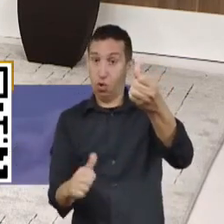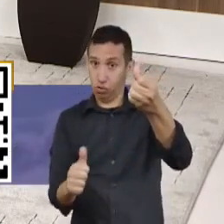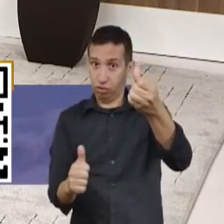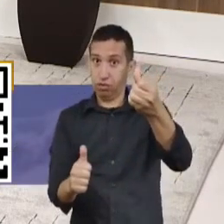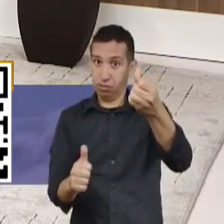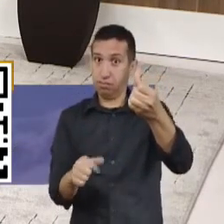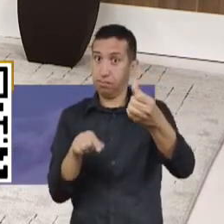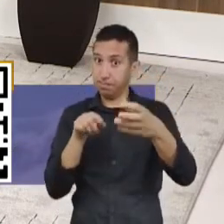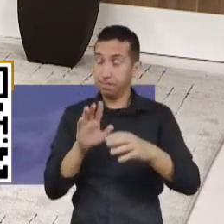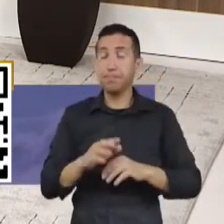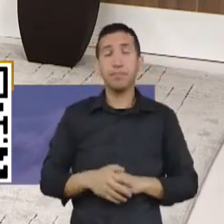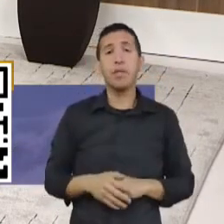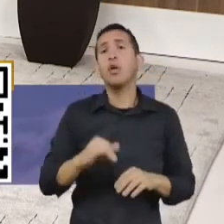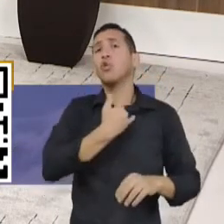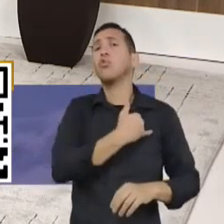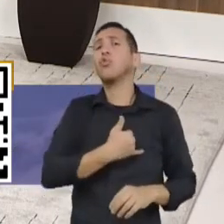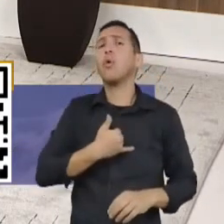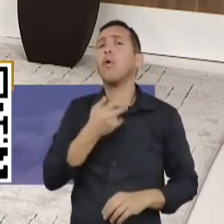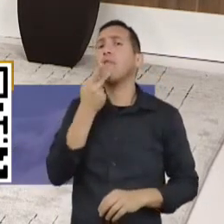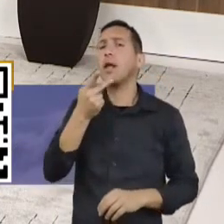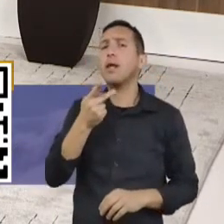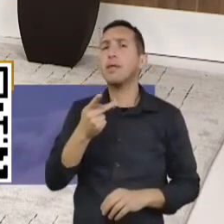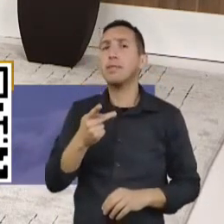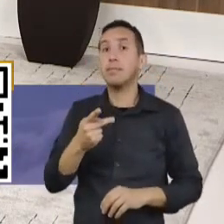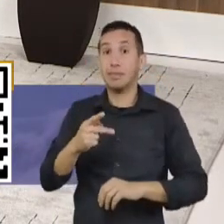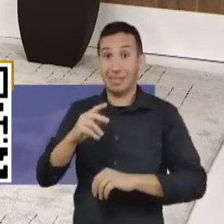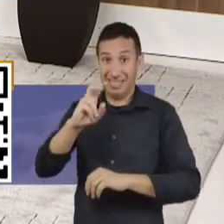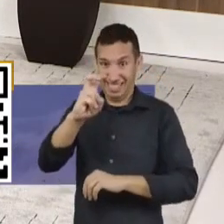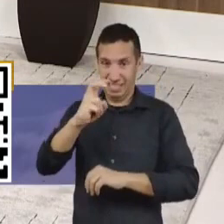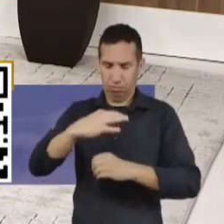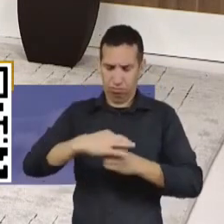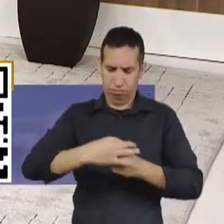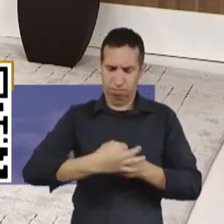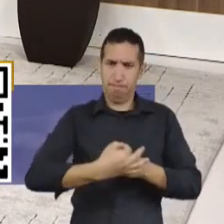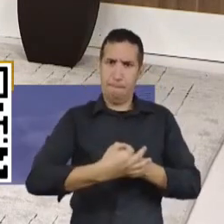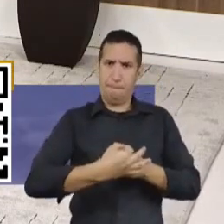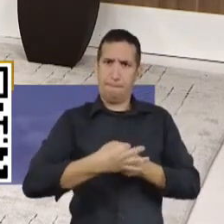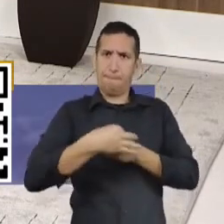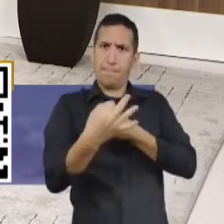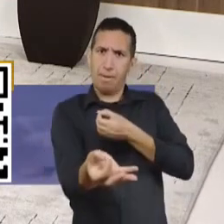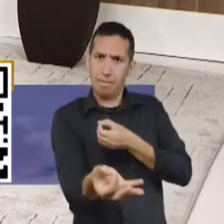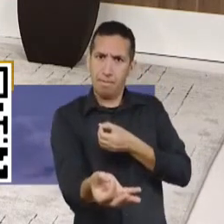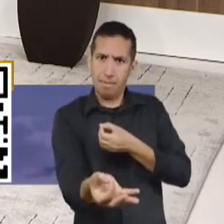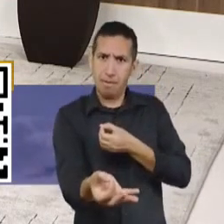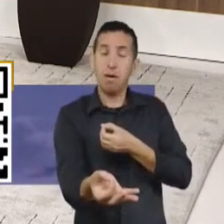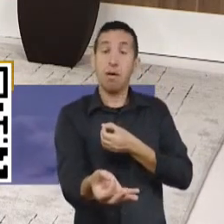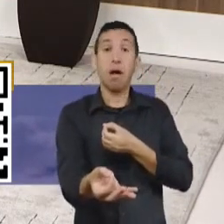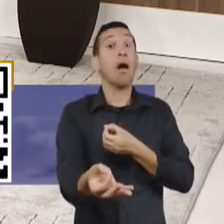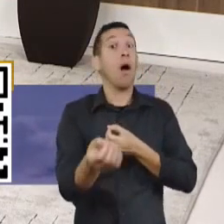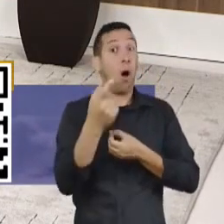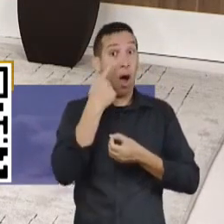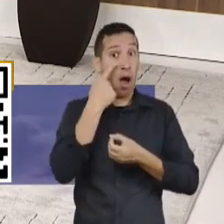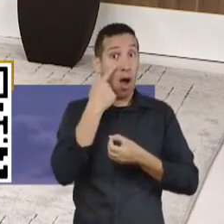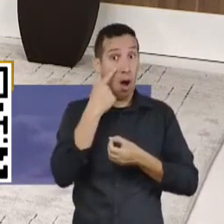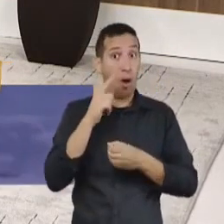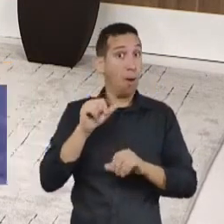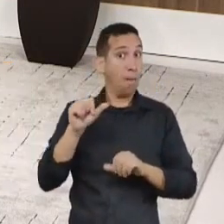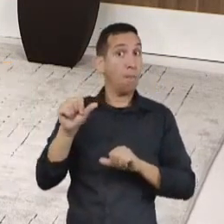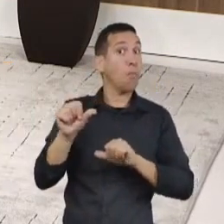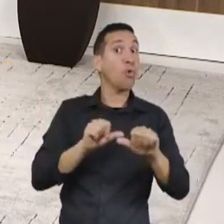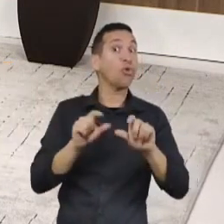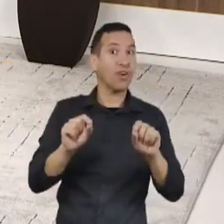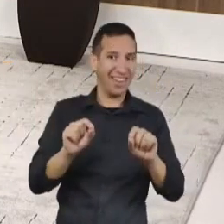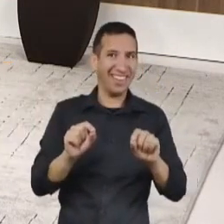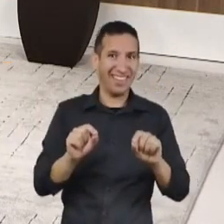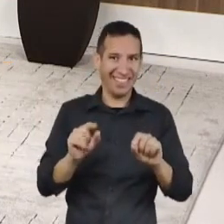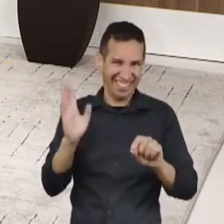e 11 e nesse caso João falou assim que quando abriu o quinto selo aí a coisa muda um pouco de figura e eu vou para o manual outra